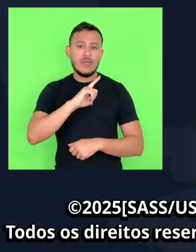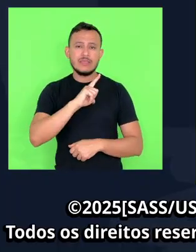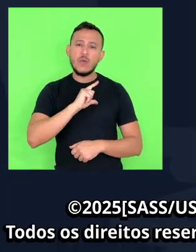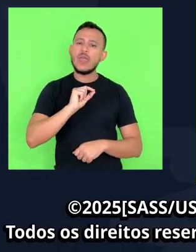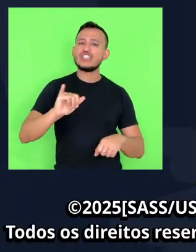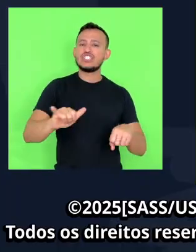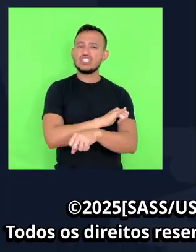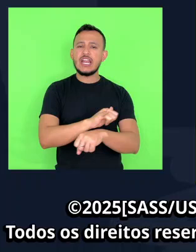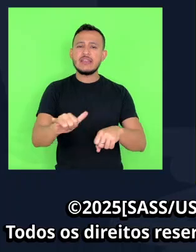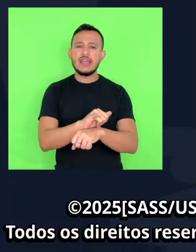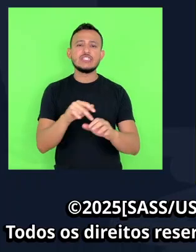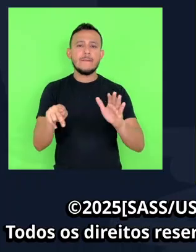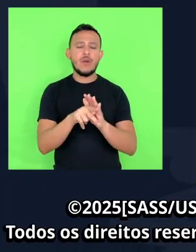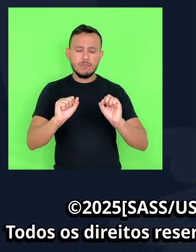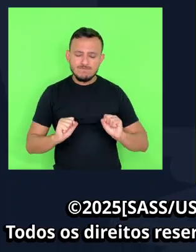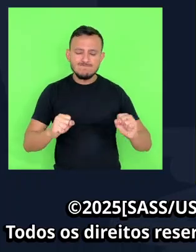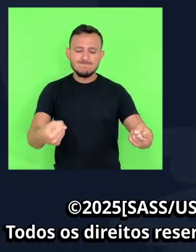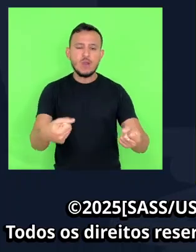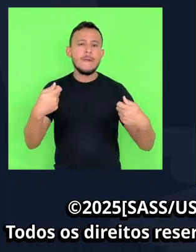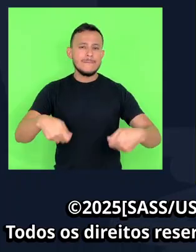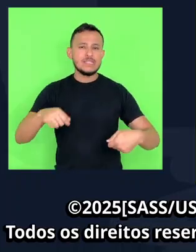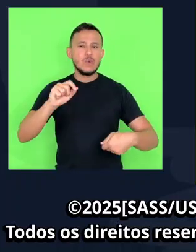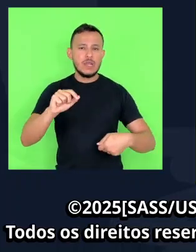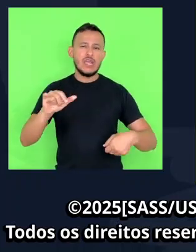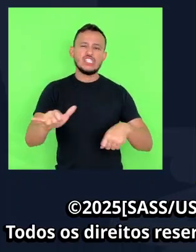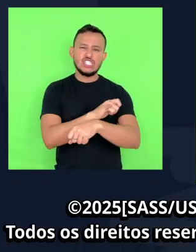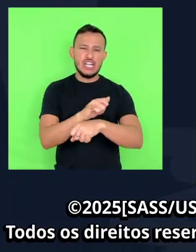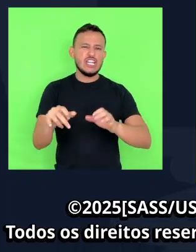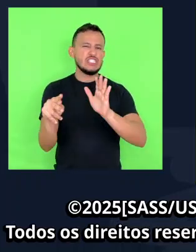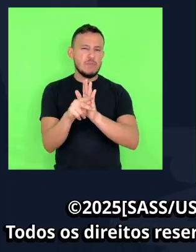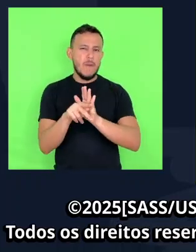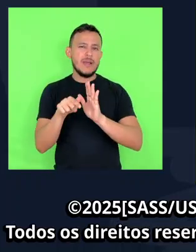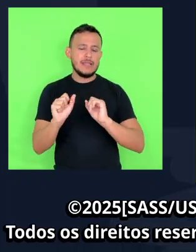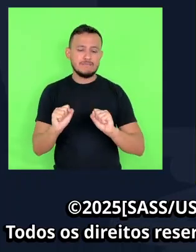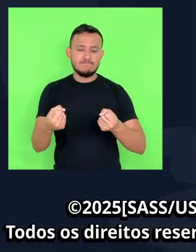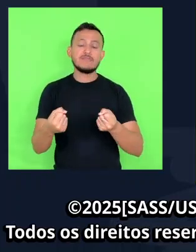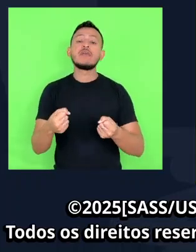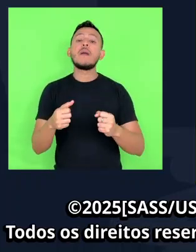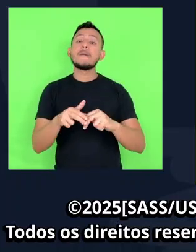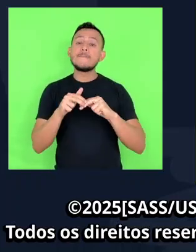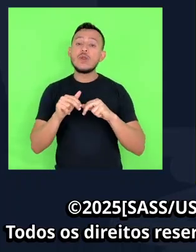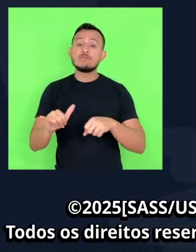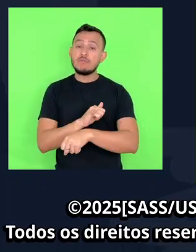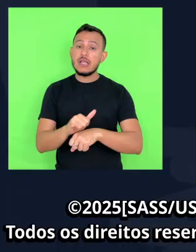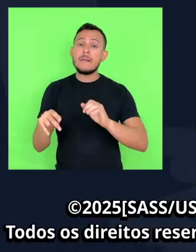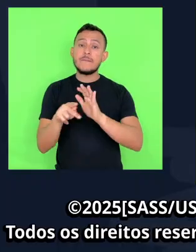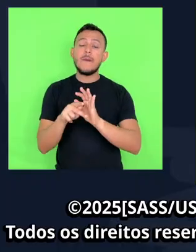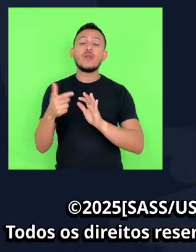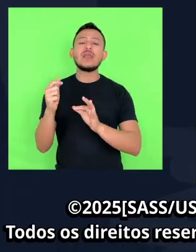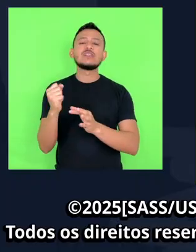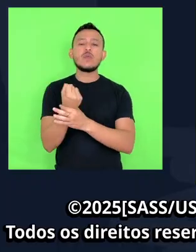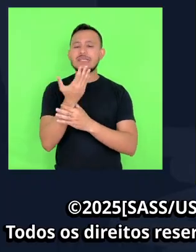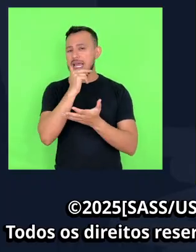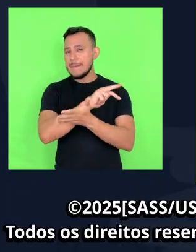que estratégias de enfrentamento, tenha que adotar estratégias de enfrentamento, então mecanismos de enfrentamento da